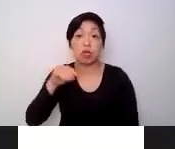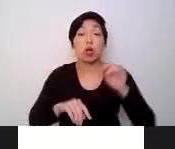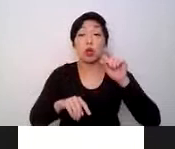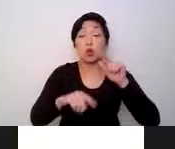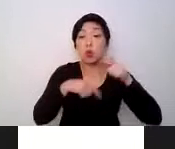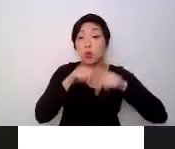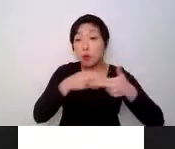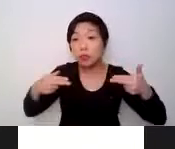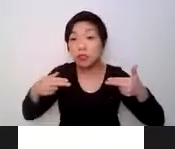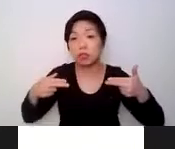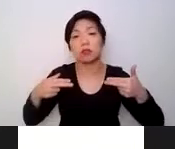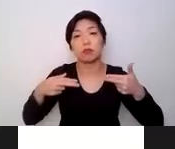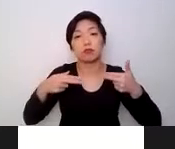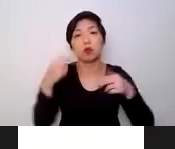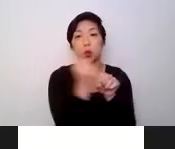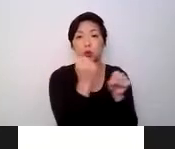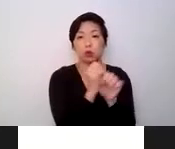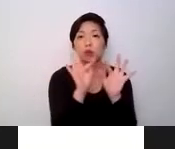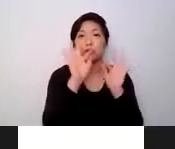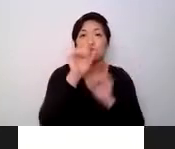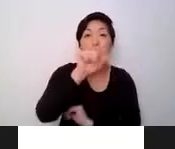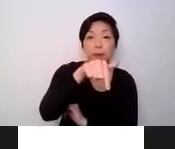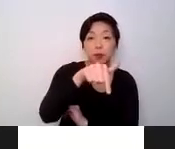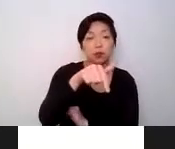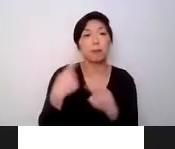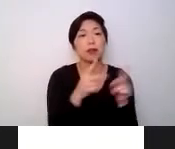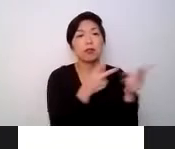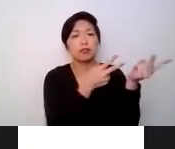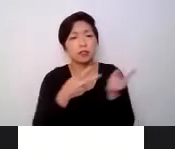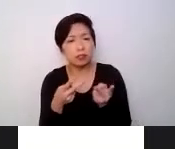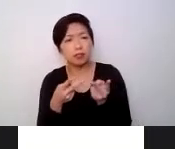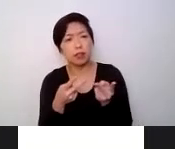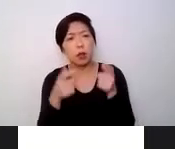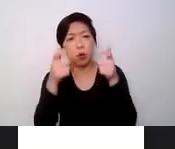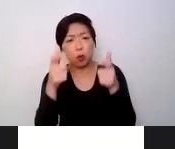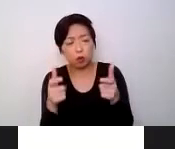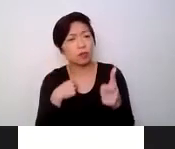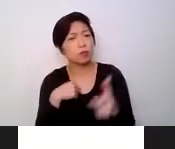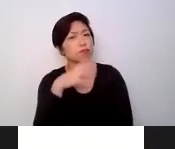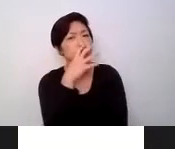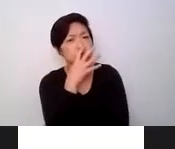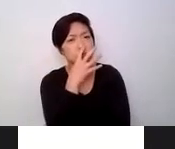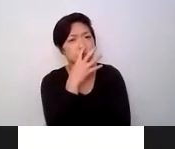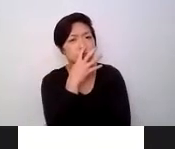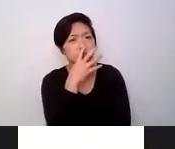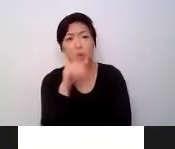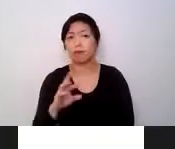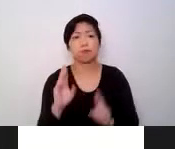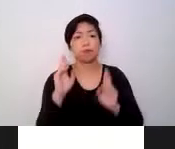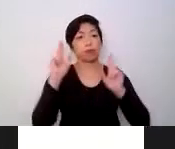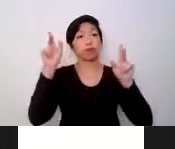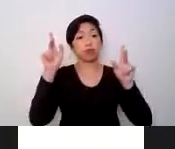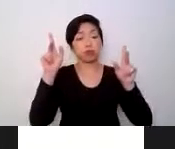história e ao visitar o mausoléu com o Ronaldo eu realmente me surpreendi com essa distinção da obra